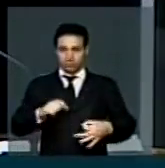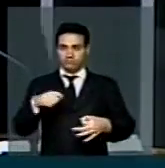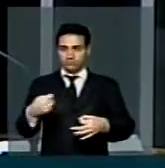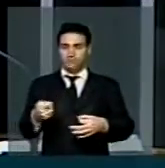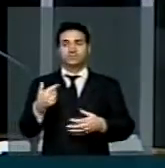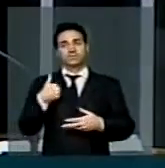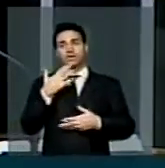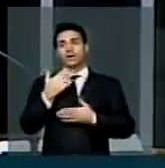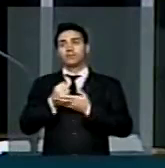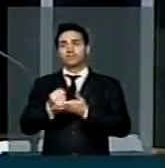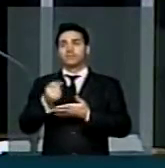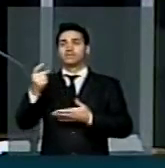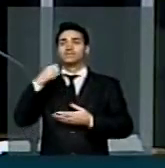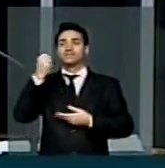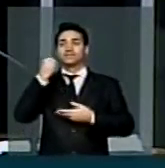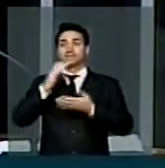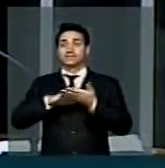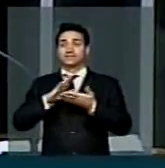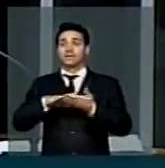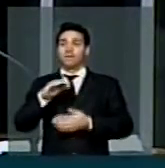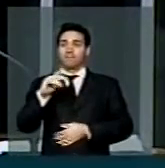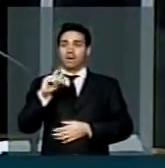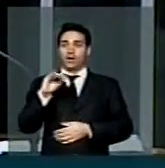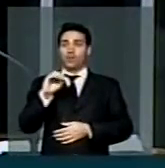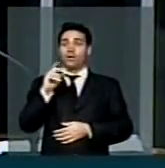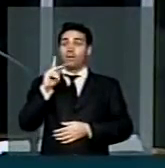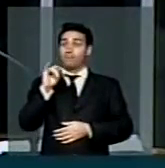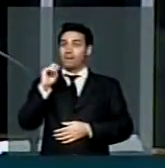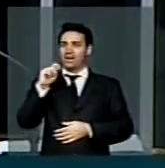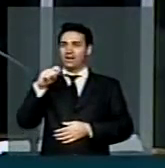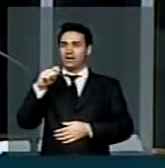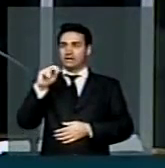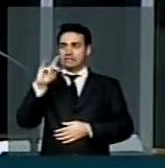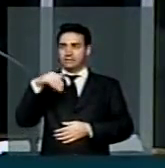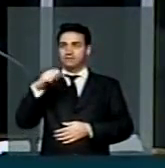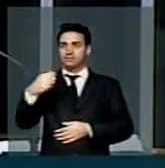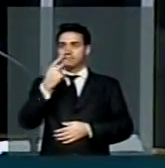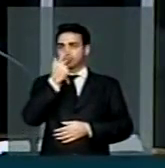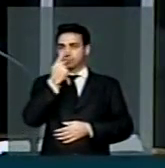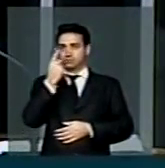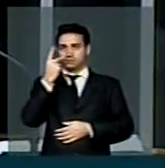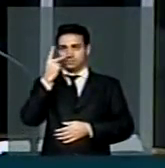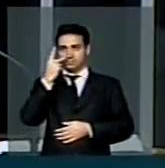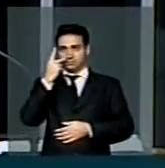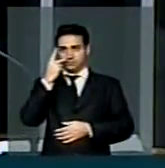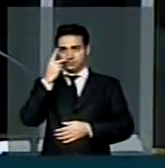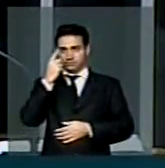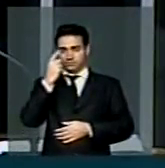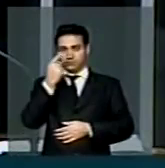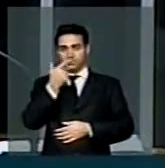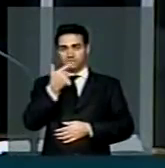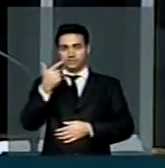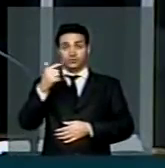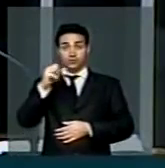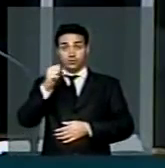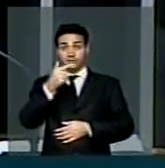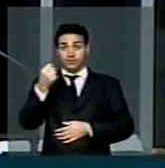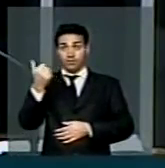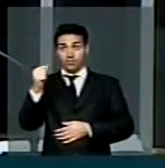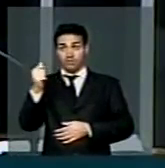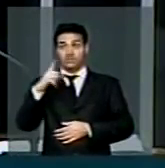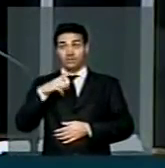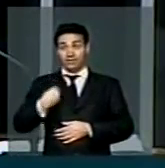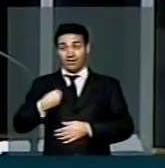ao projeto de lei do senador Paulo Paim, de número 228 de 2011, e que está na Comissão